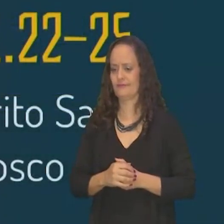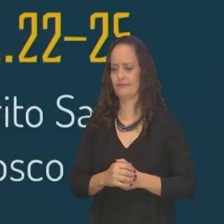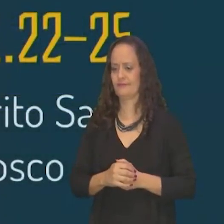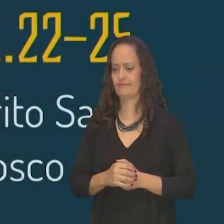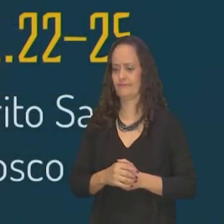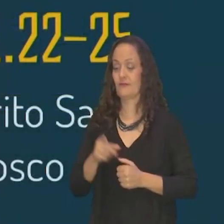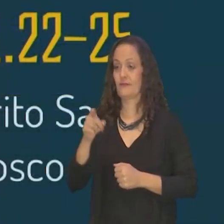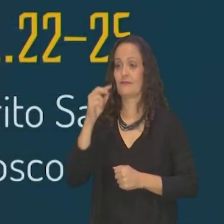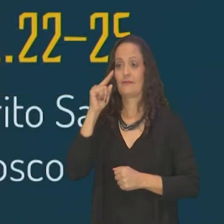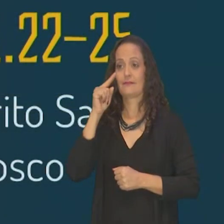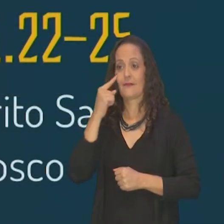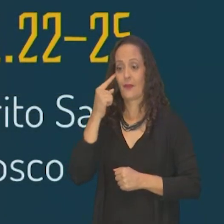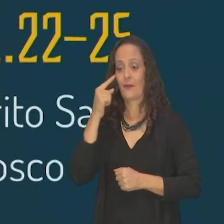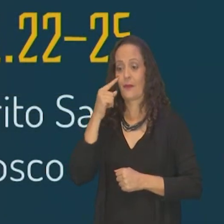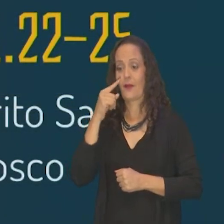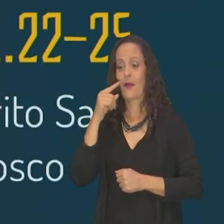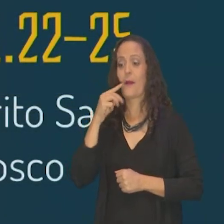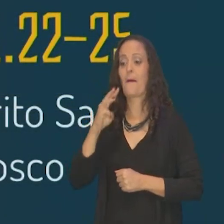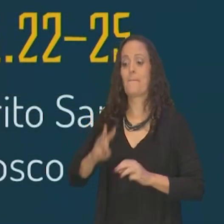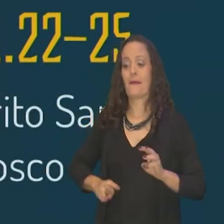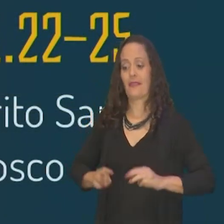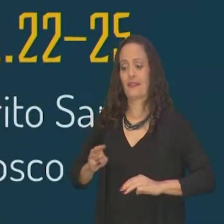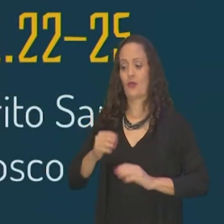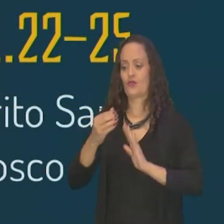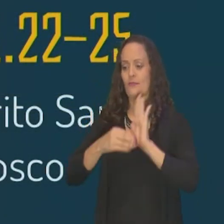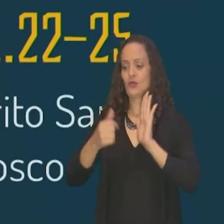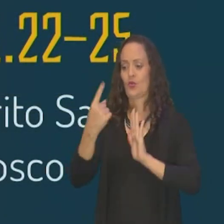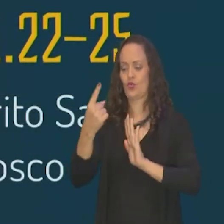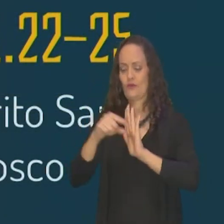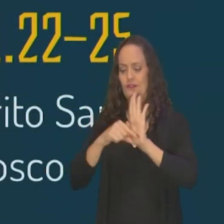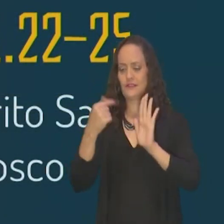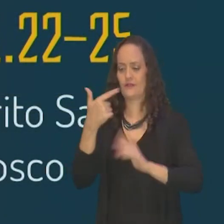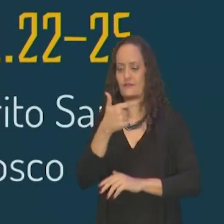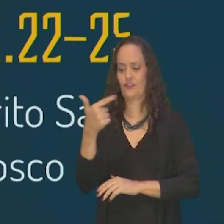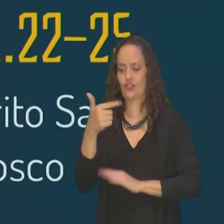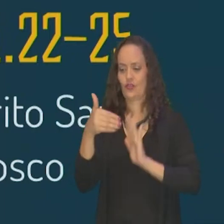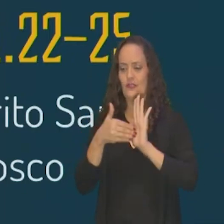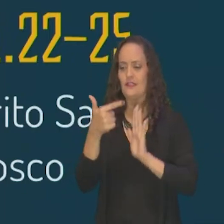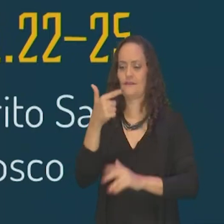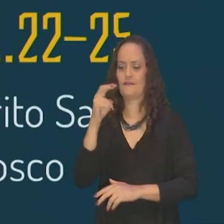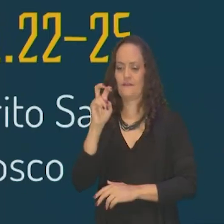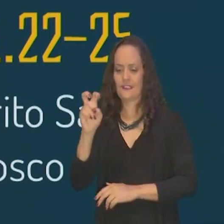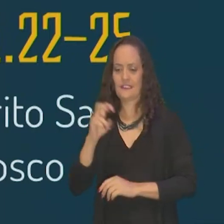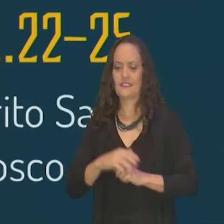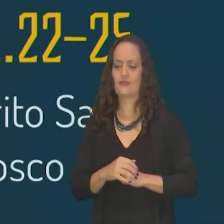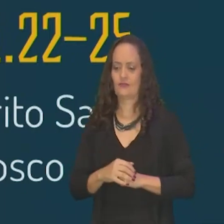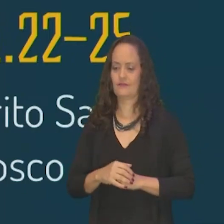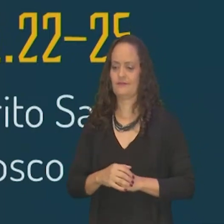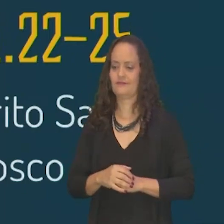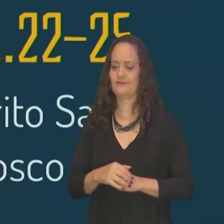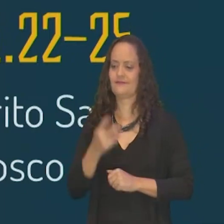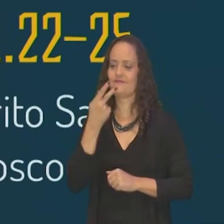Mateus capítulo 1, verso 25. Vamos ver esse texto? Mateus capítulo 1, verso 25.